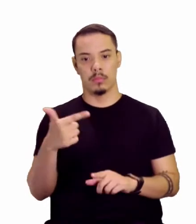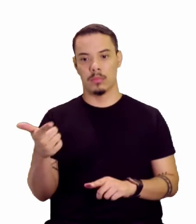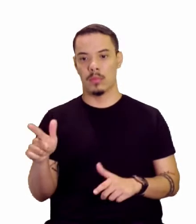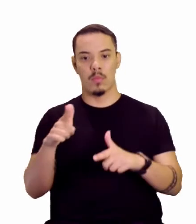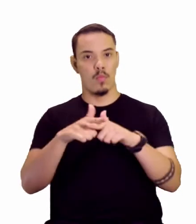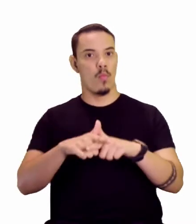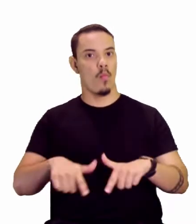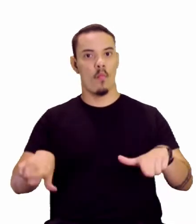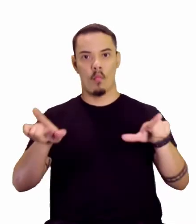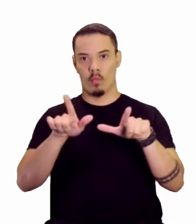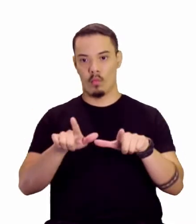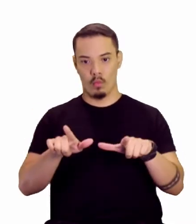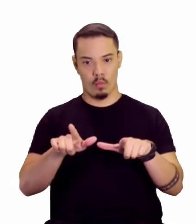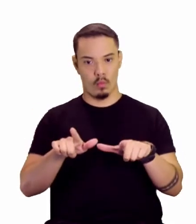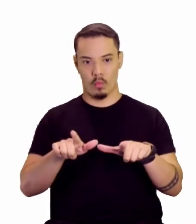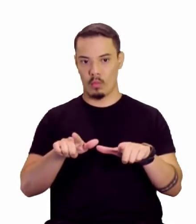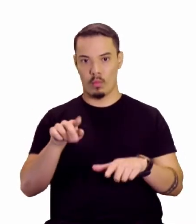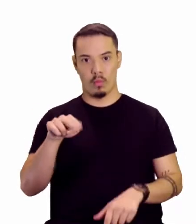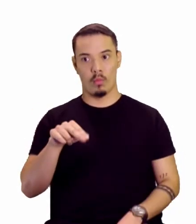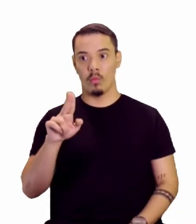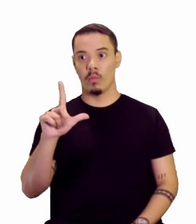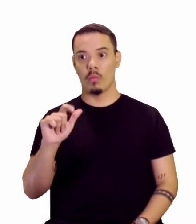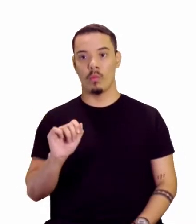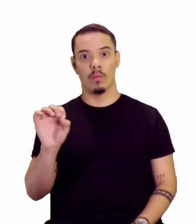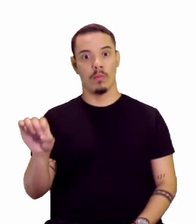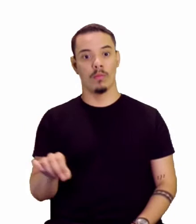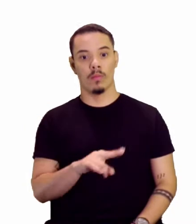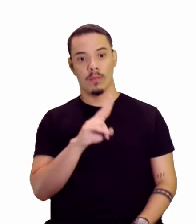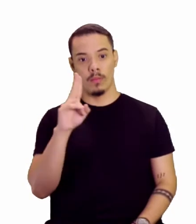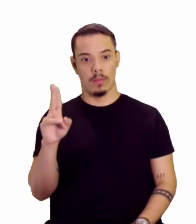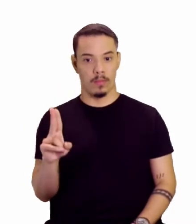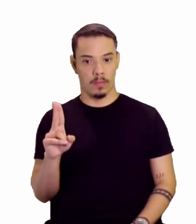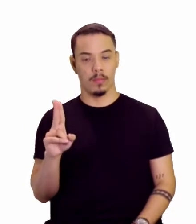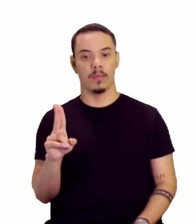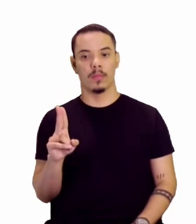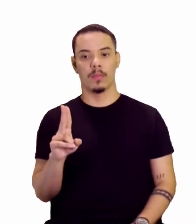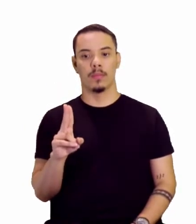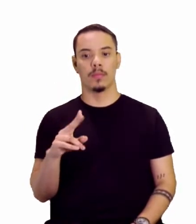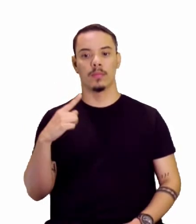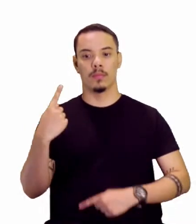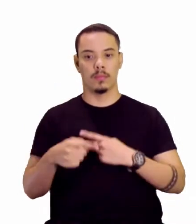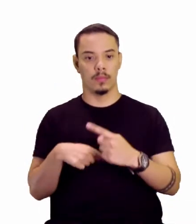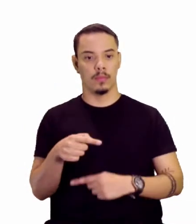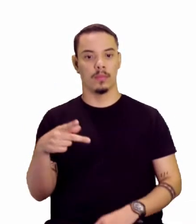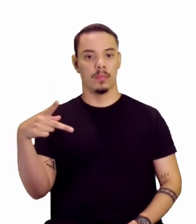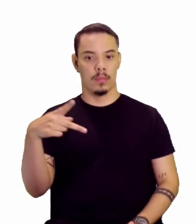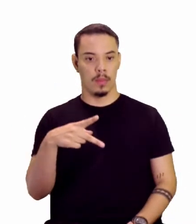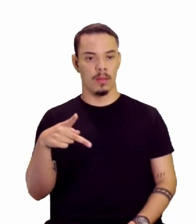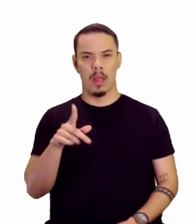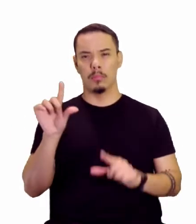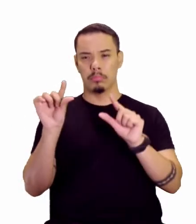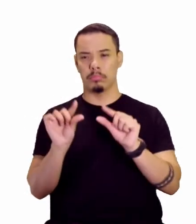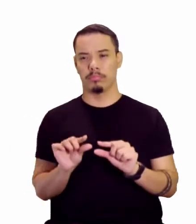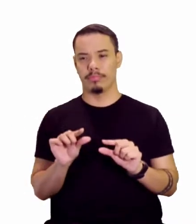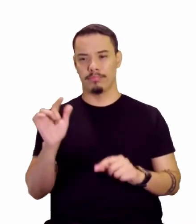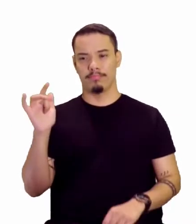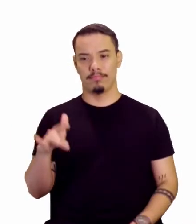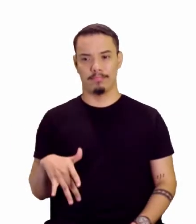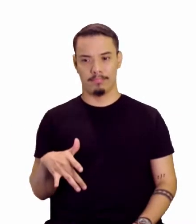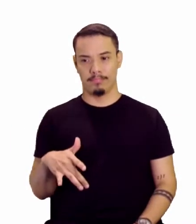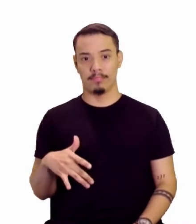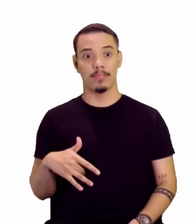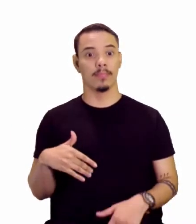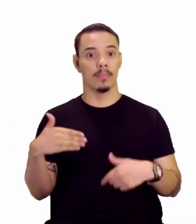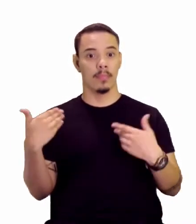nula? Ou a aceleração da bola após a saída de P é mínima?